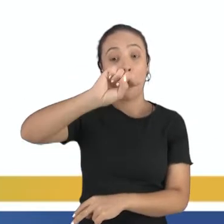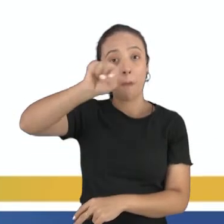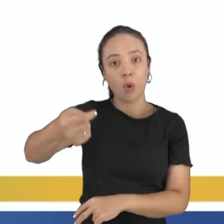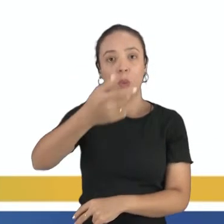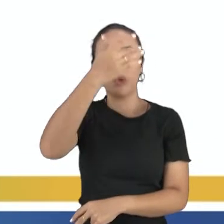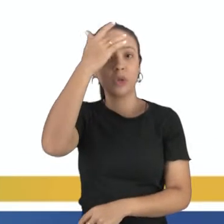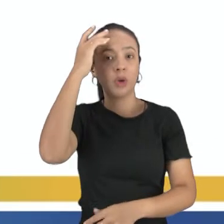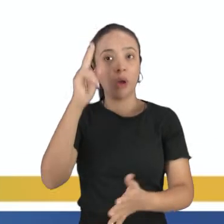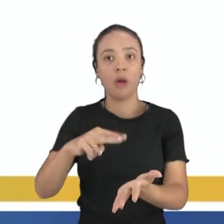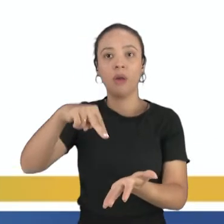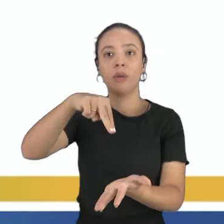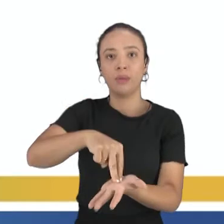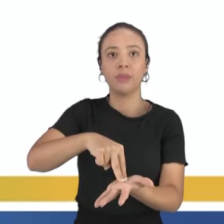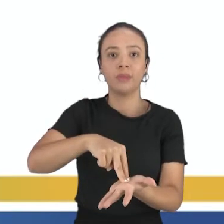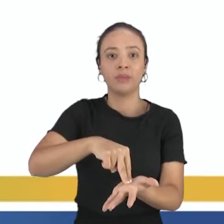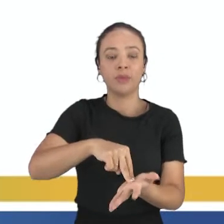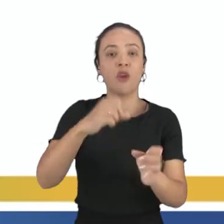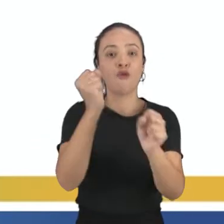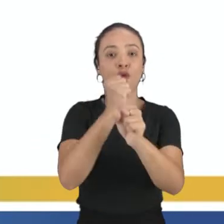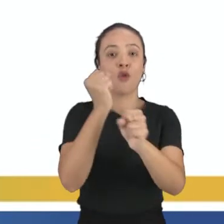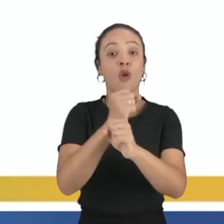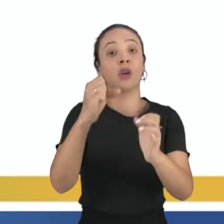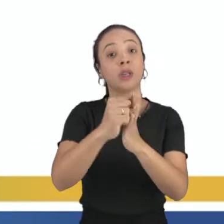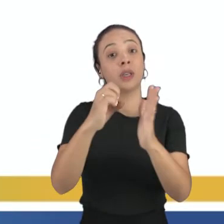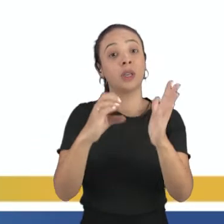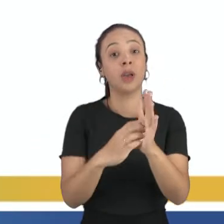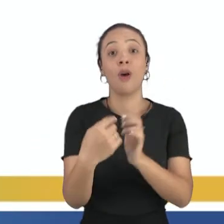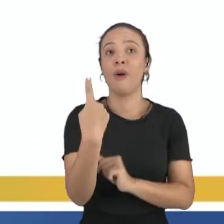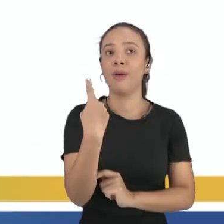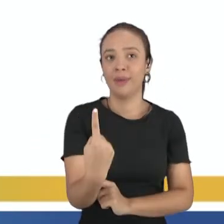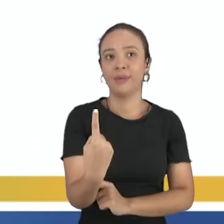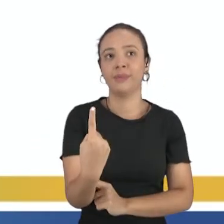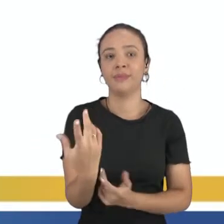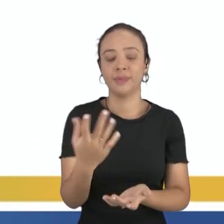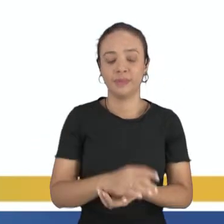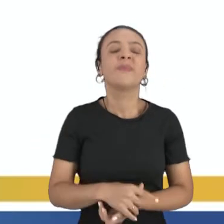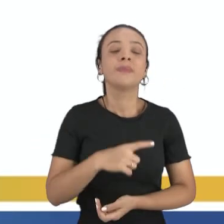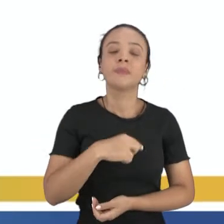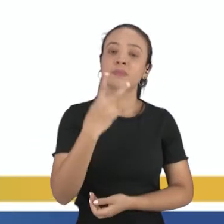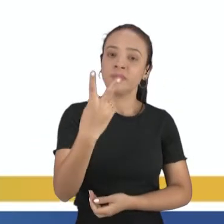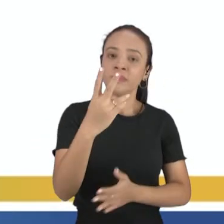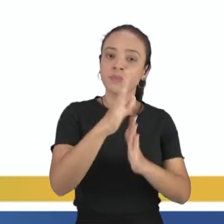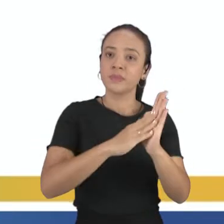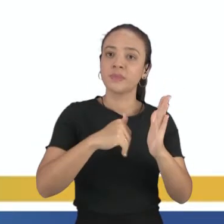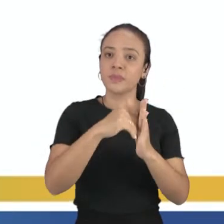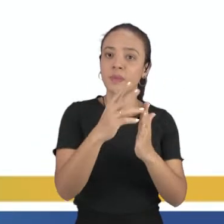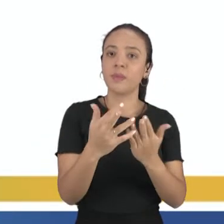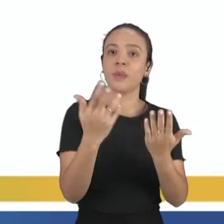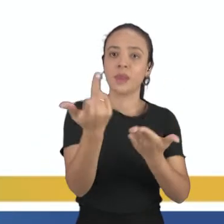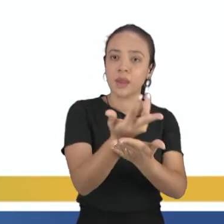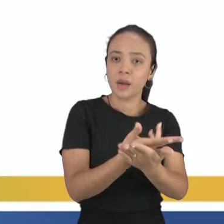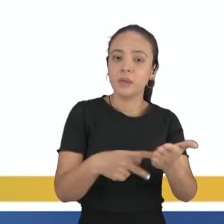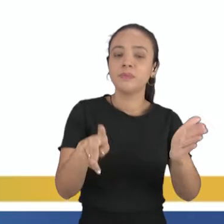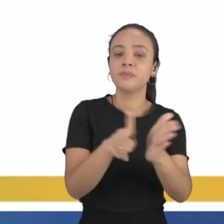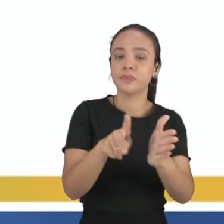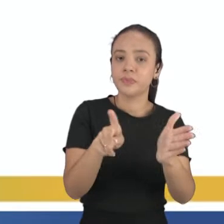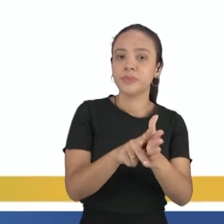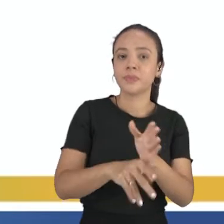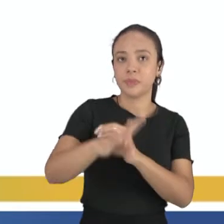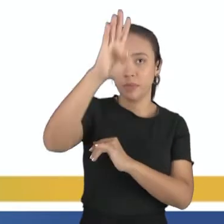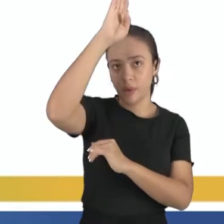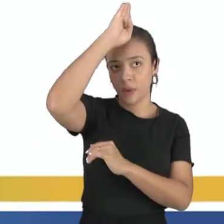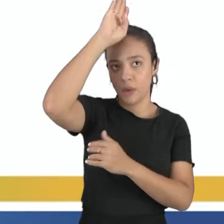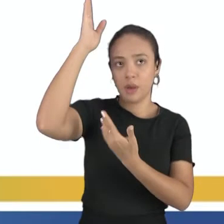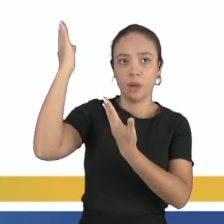sendo construído no século I. E aí nós estamos vendo 2 obras de arte que representam a arte romana. Uma é